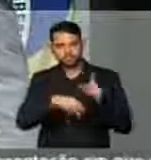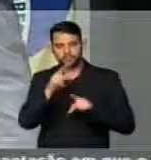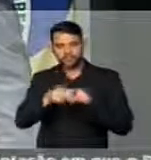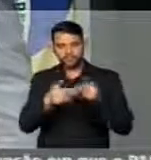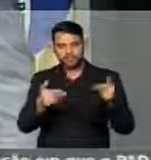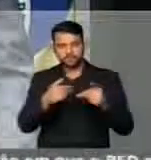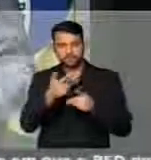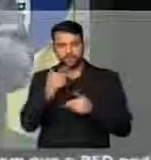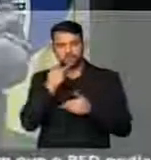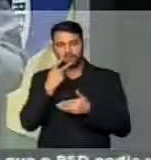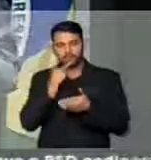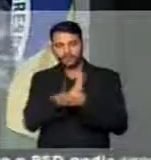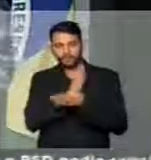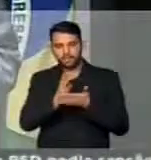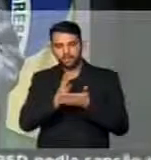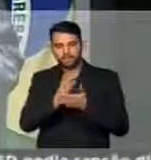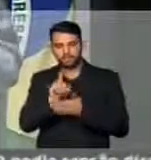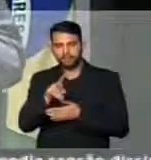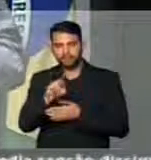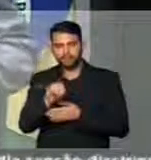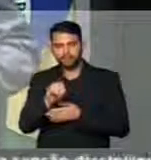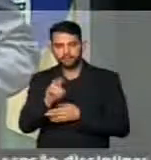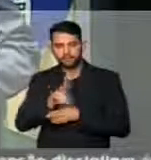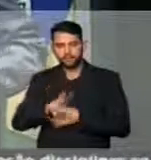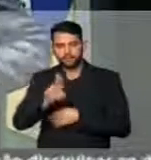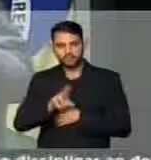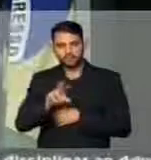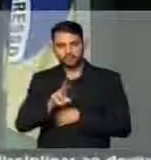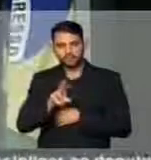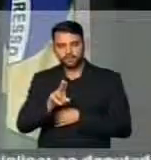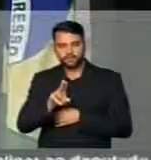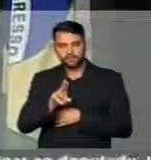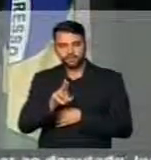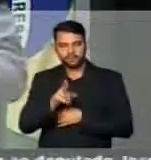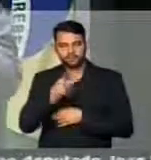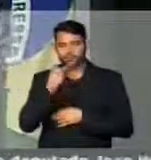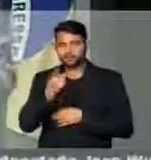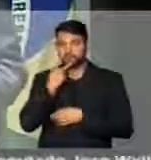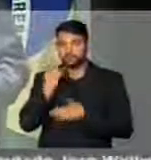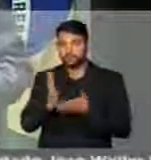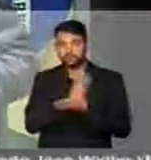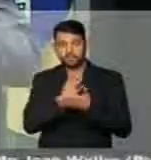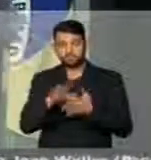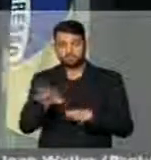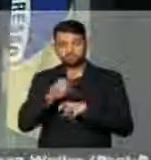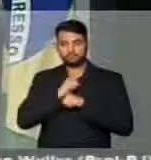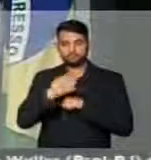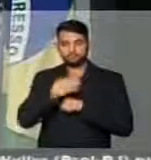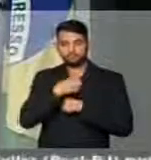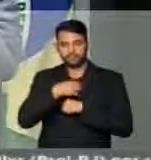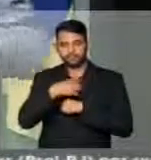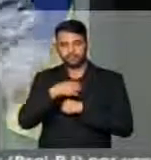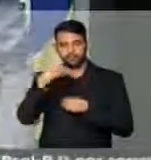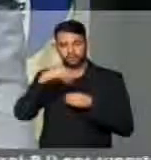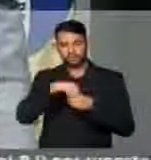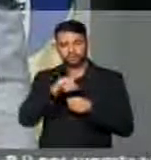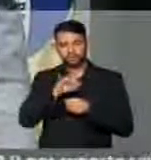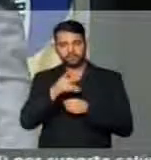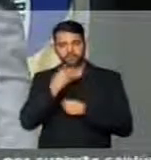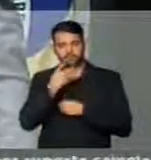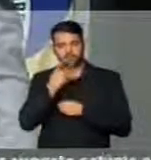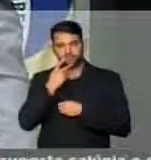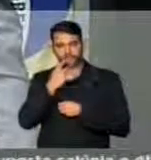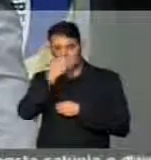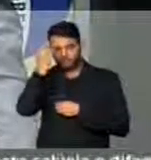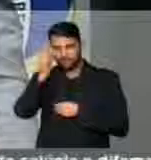população. Eu não estou falando para aquele pelego que usa deste discurso para ter benefício próprio, para ter um cargo no governo, nada disso. Eu estou falando